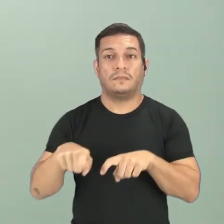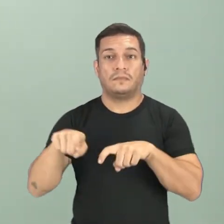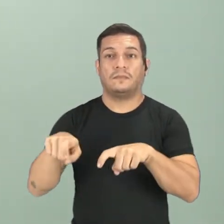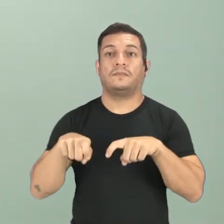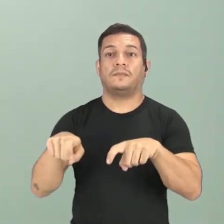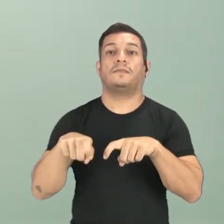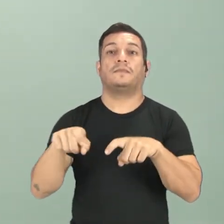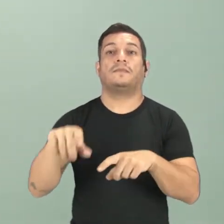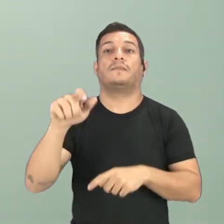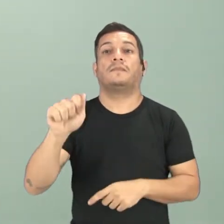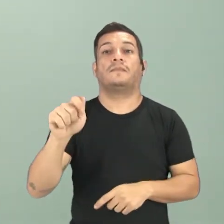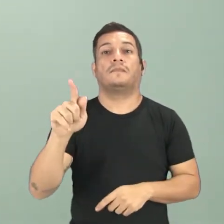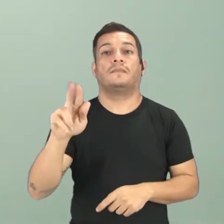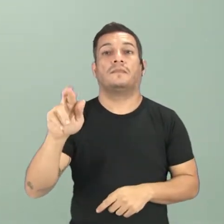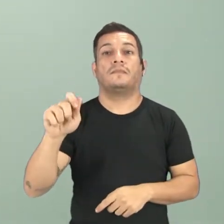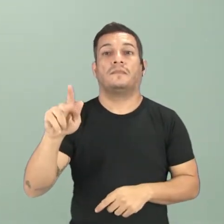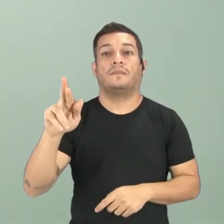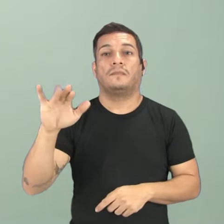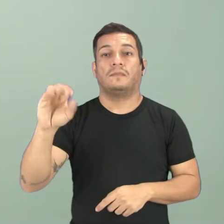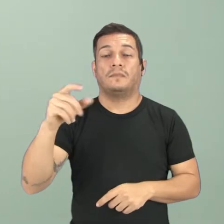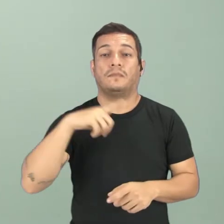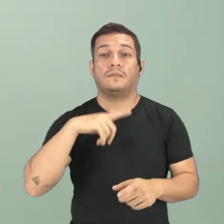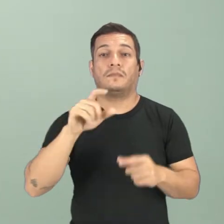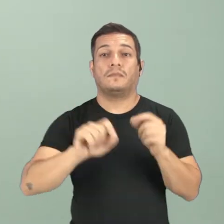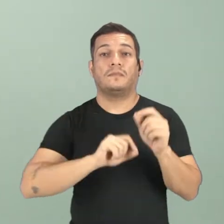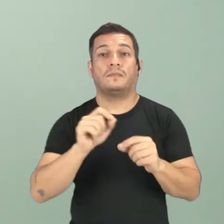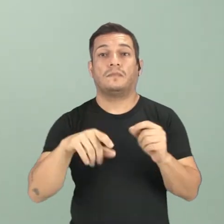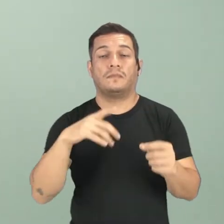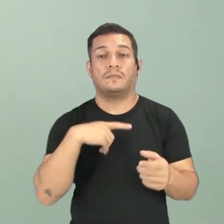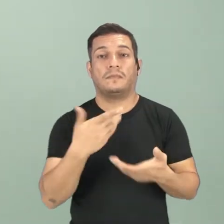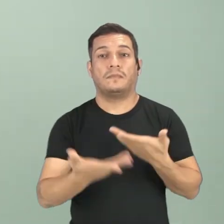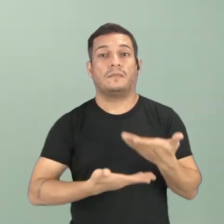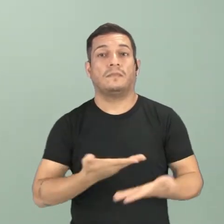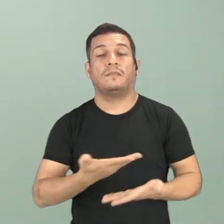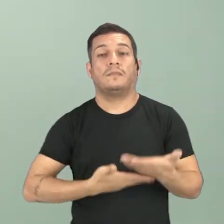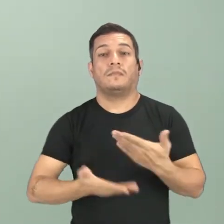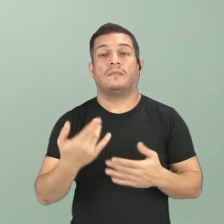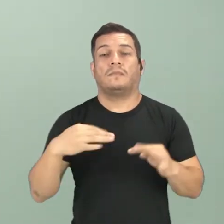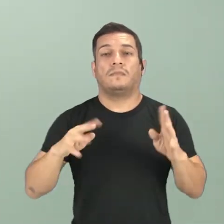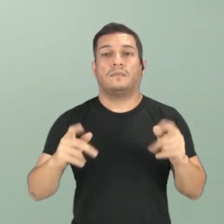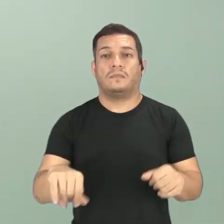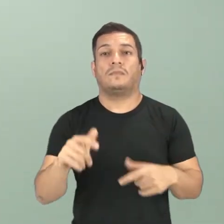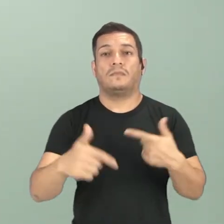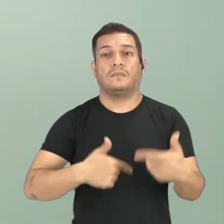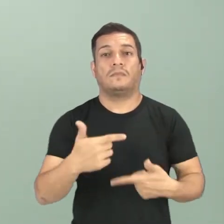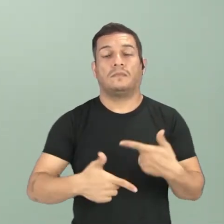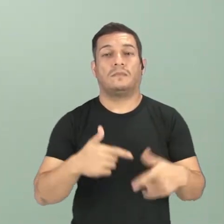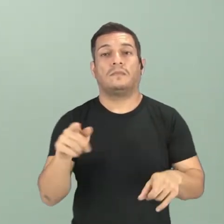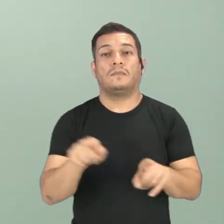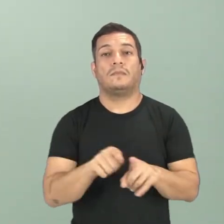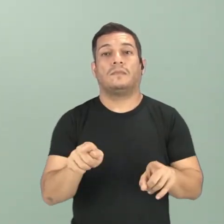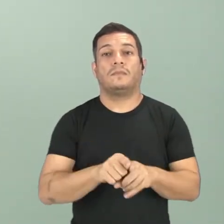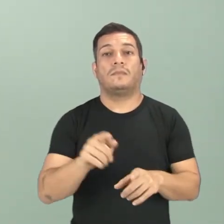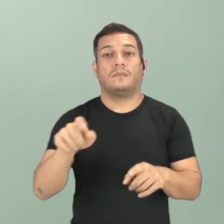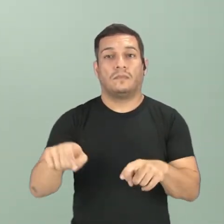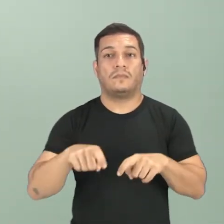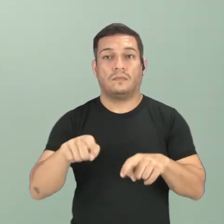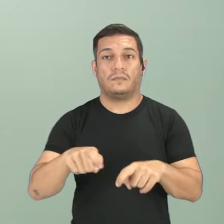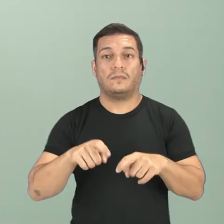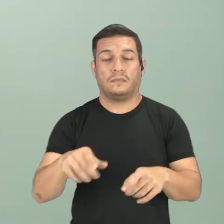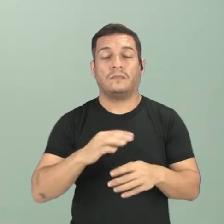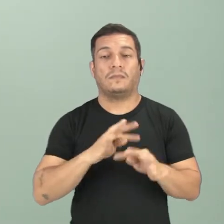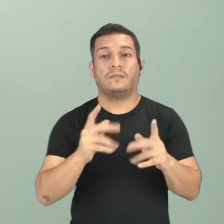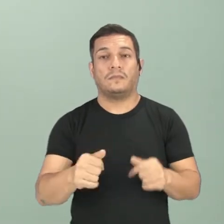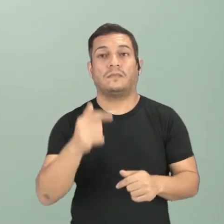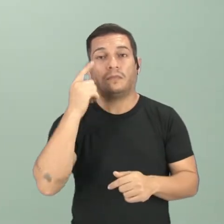que acaba englobando quem? Acaba envolvendo todos os trabalhadores rurais,